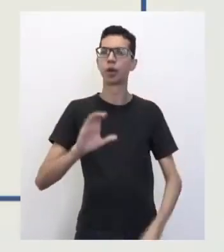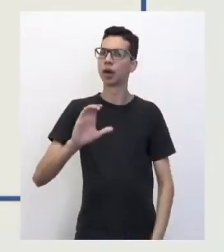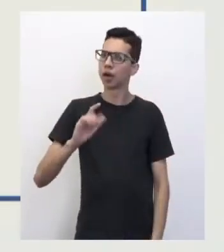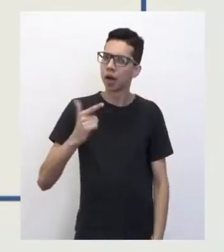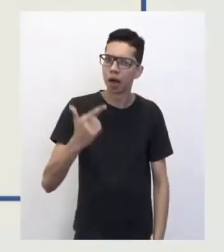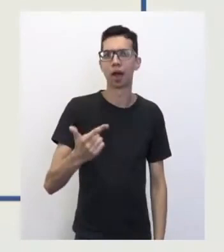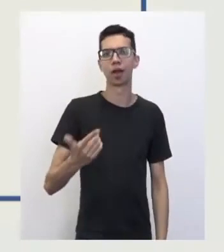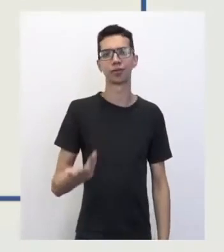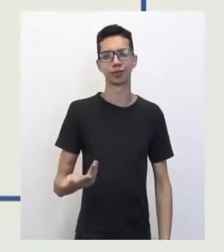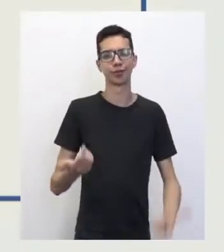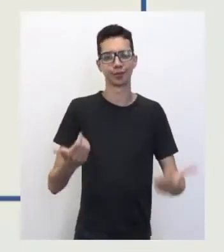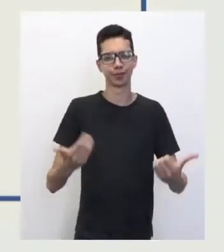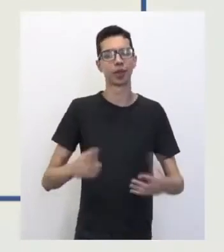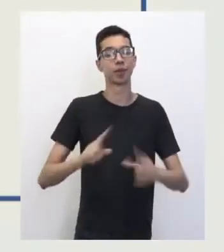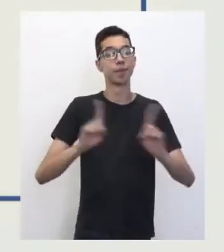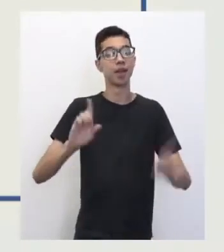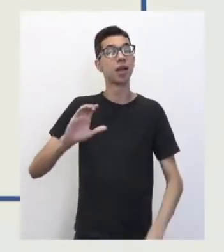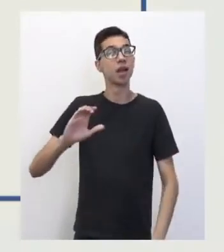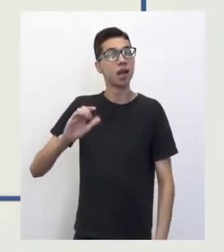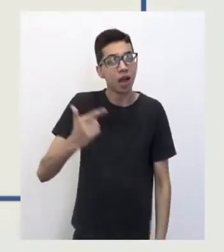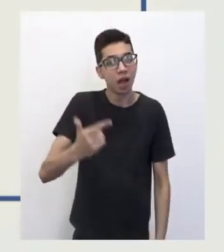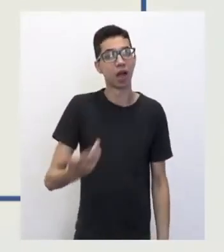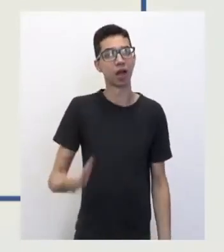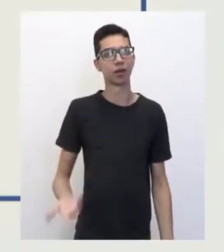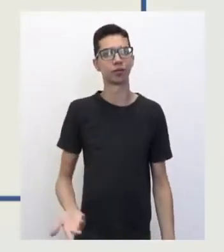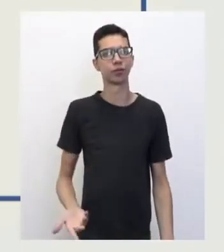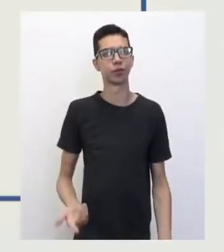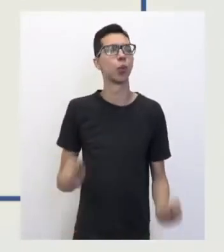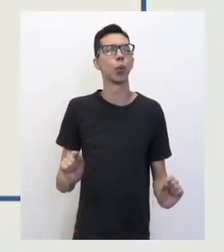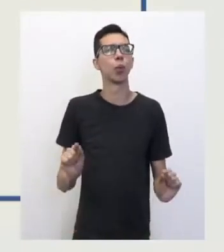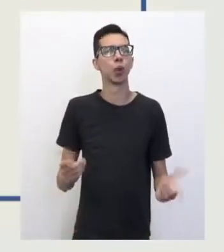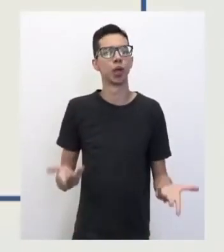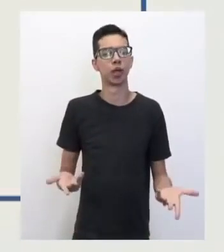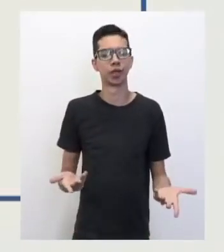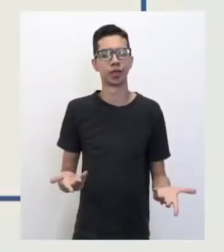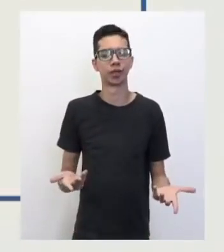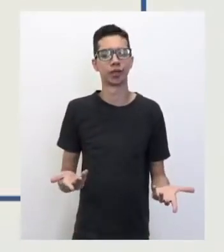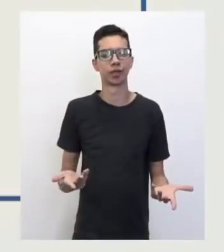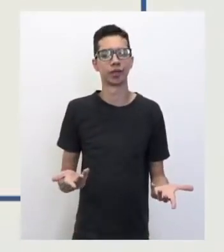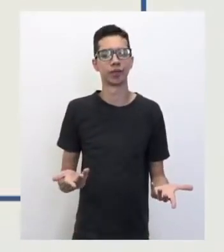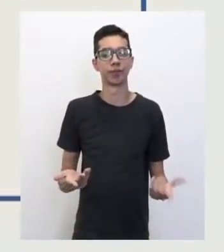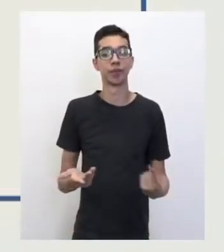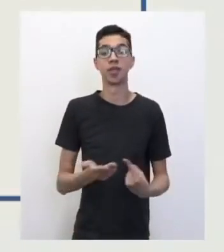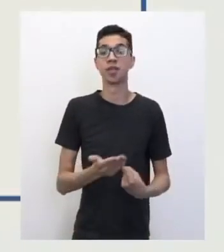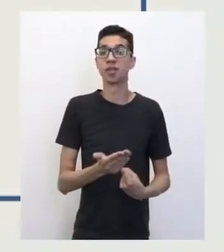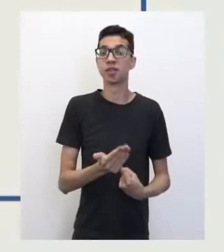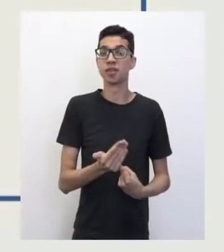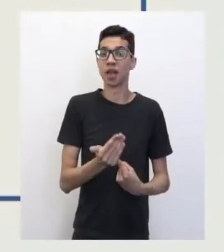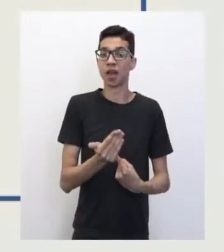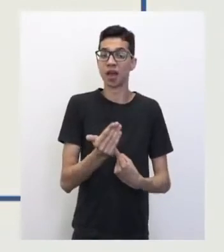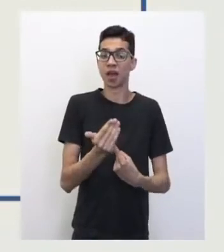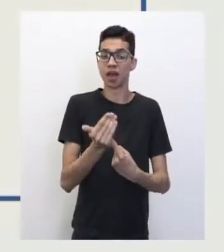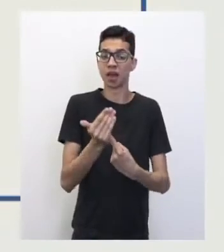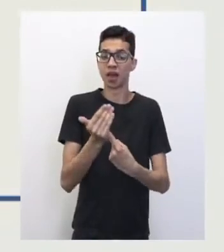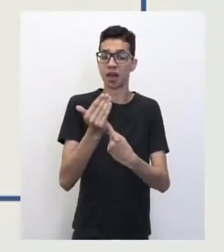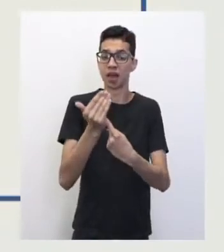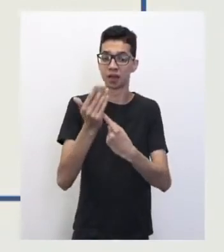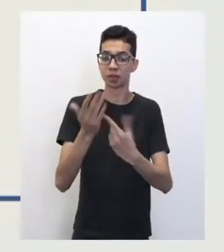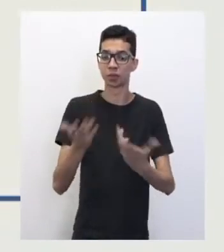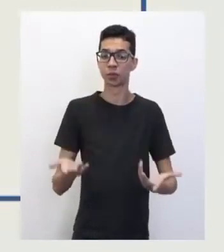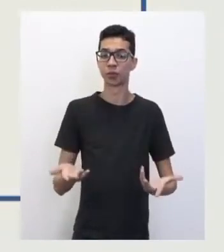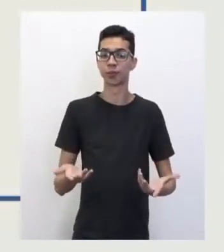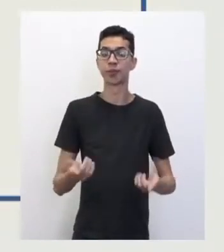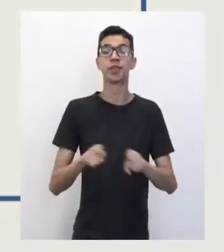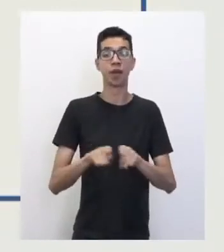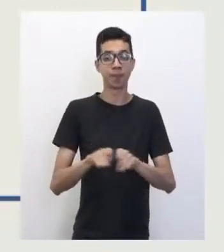Então aí o término do nosso texto trazendo essa informação muito real e muito